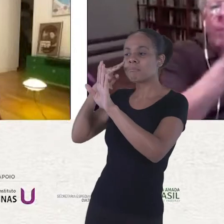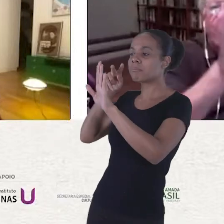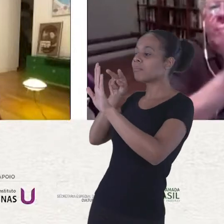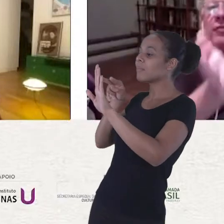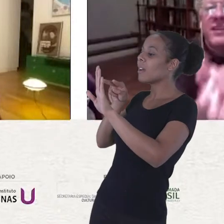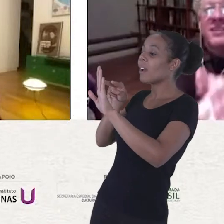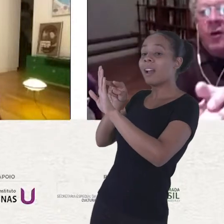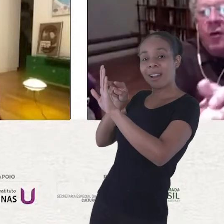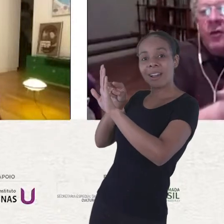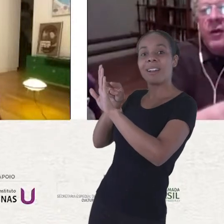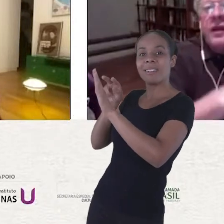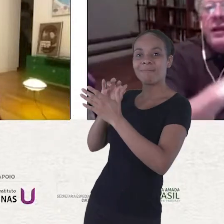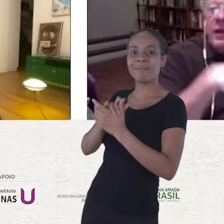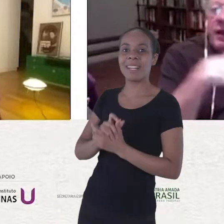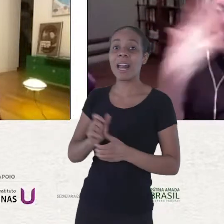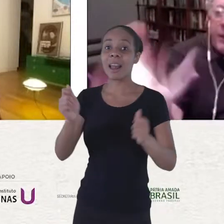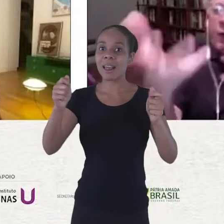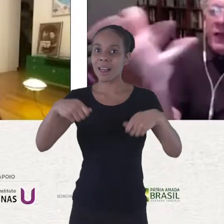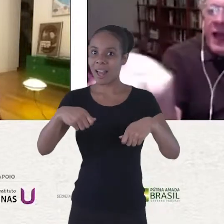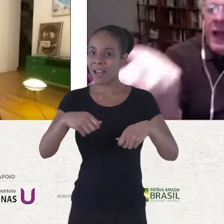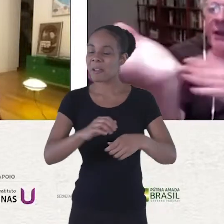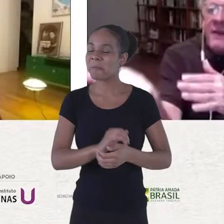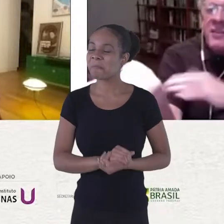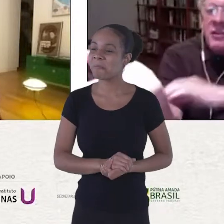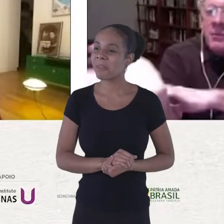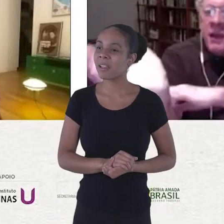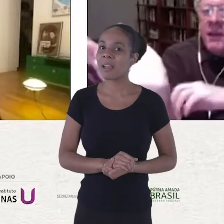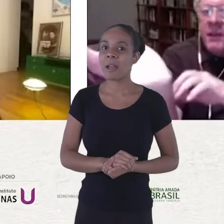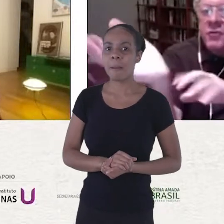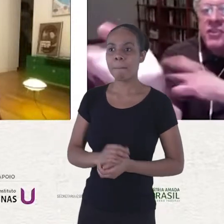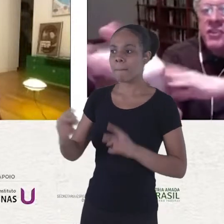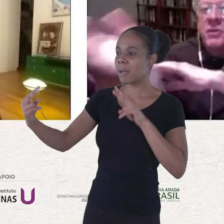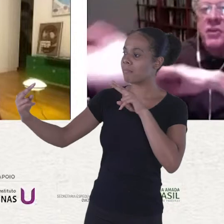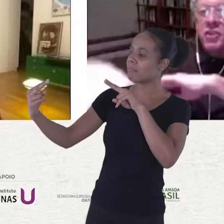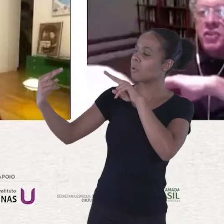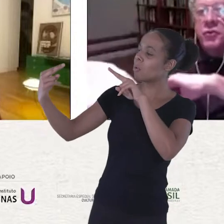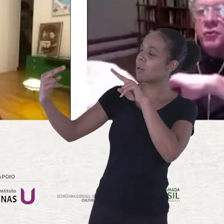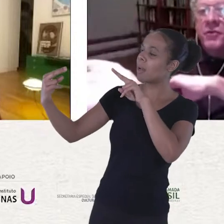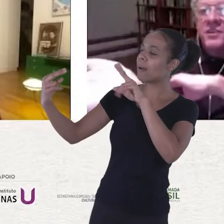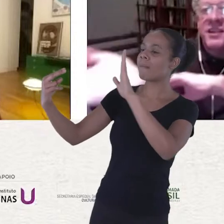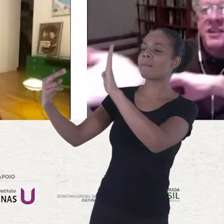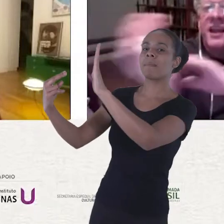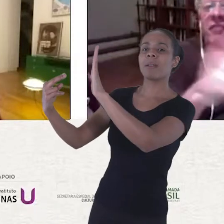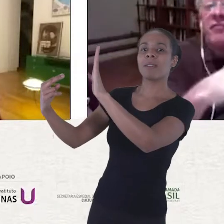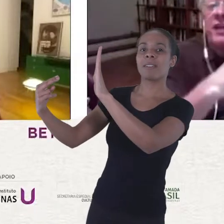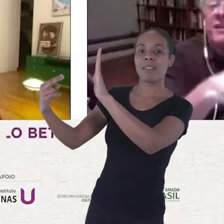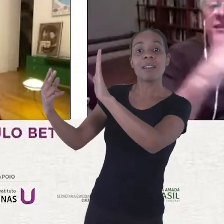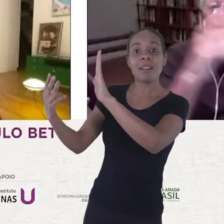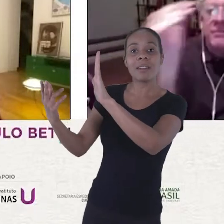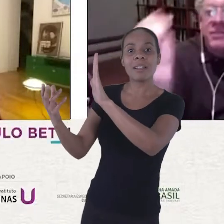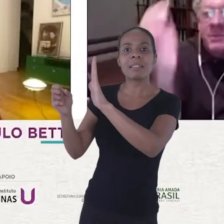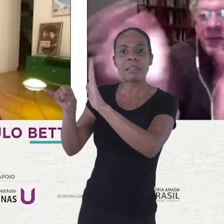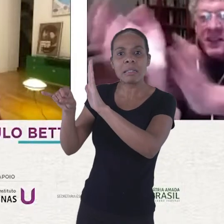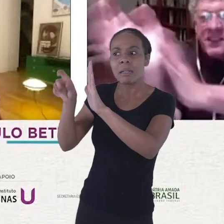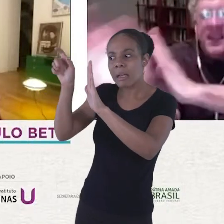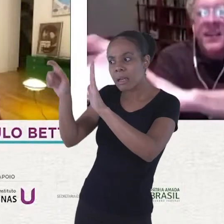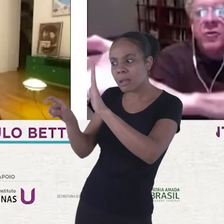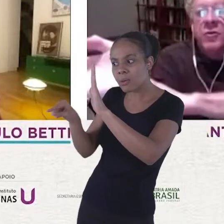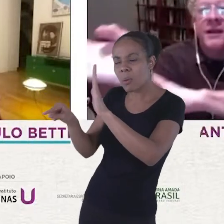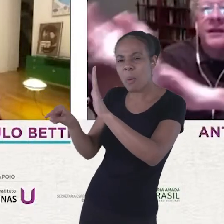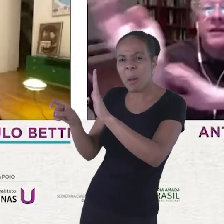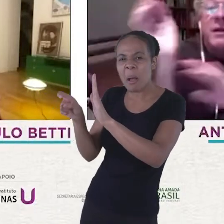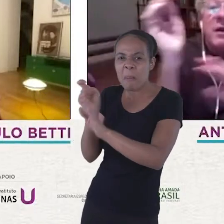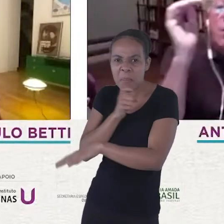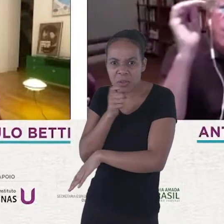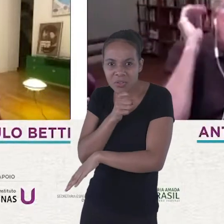a comprovação pelo olhar, pela manifestação. Mesmo que a pessoa esteja mentindo para você, ela se manifestará de